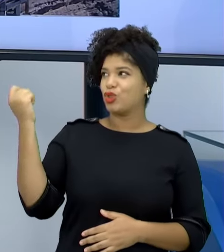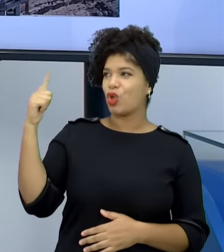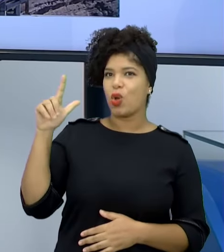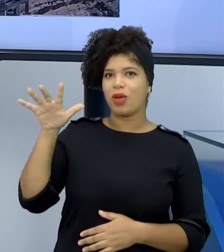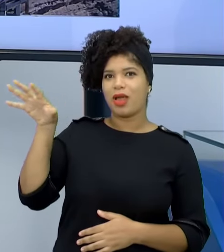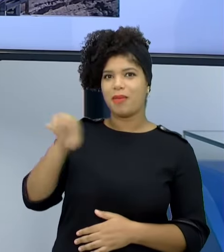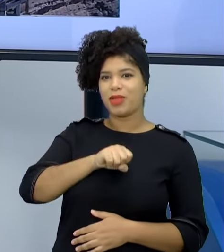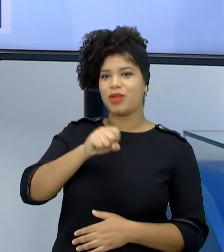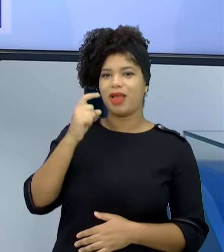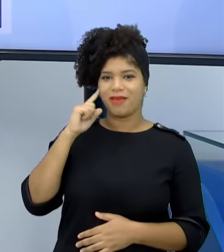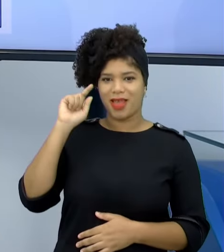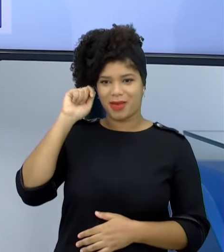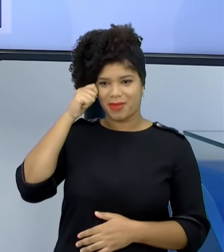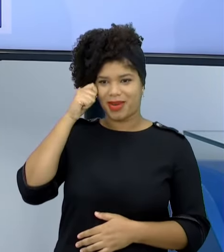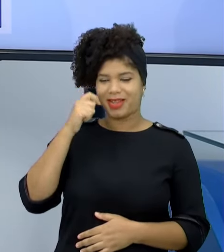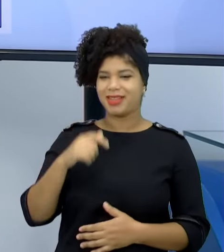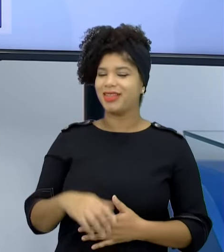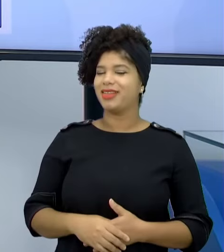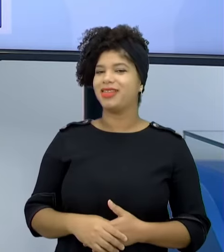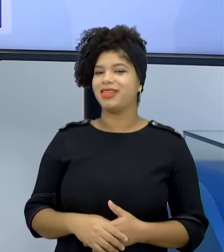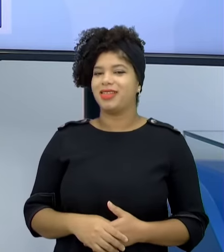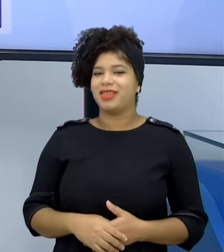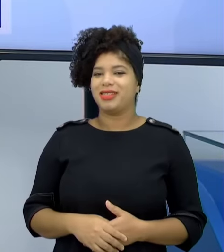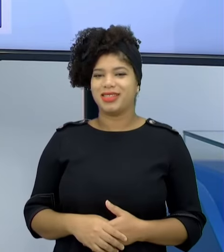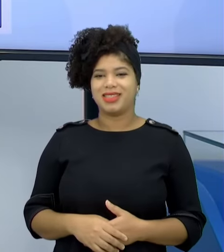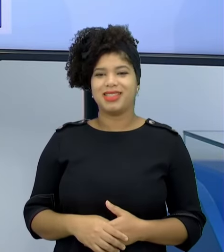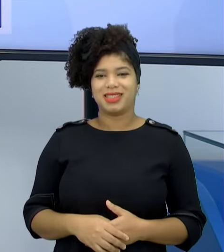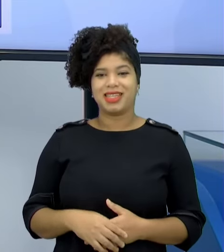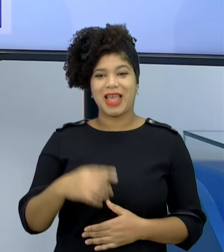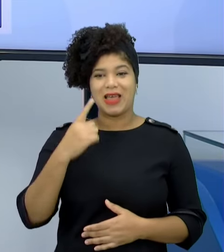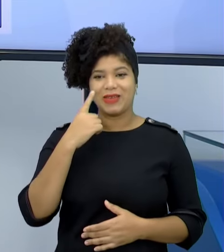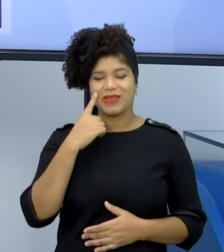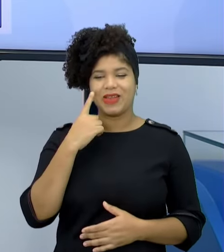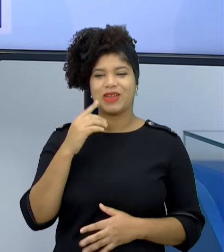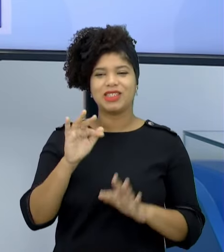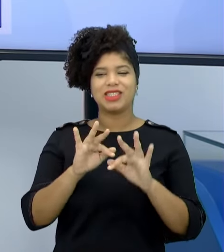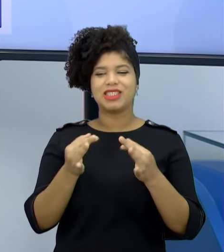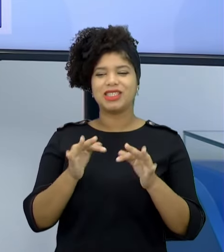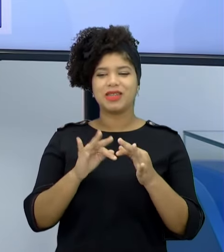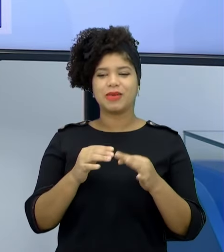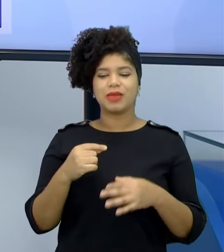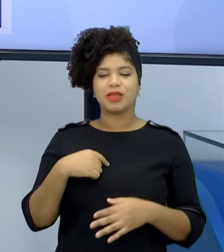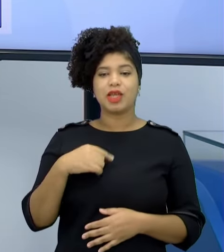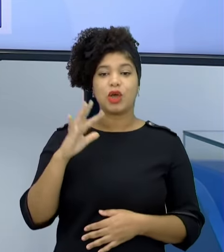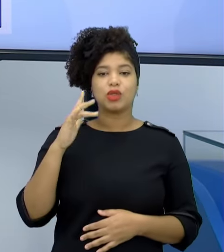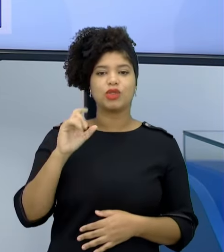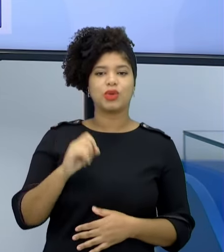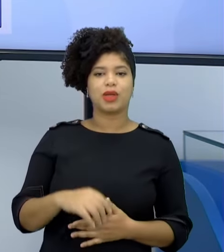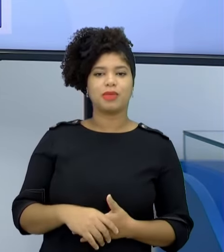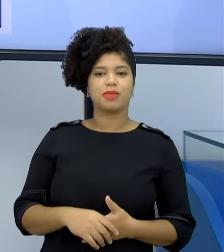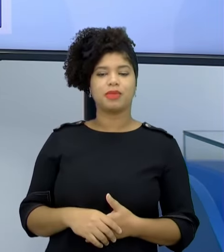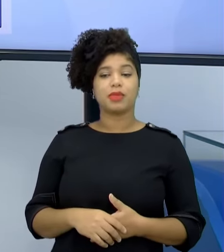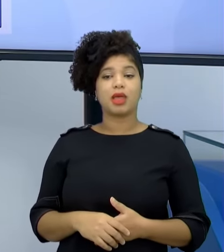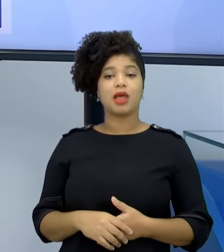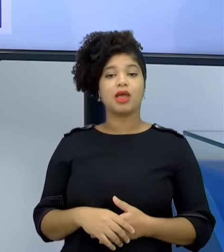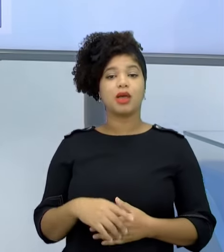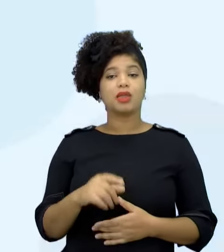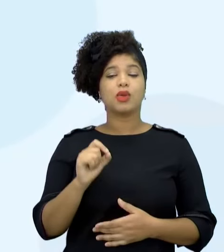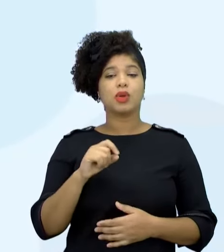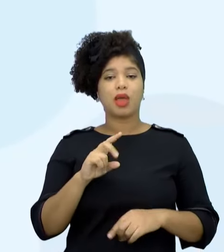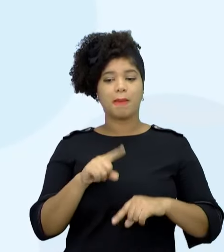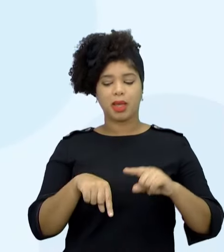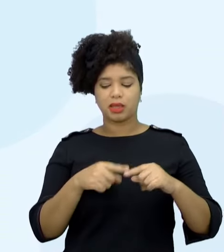quê? Conforme a luz incide nele, né, conforme a luz incide no semicondutor, o que vai acontecer? Também constituída de material